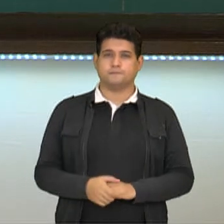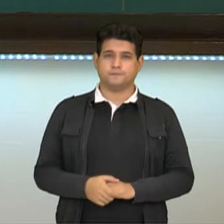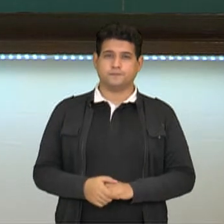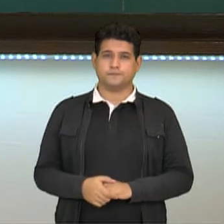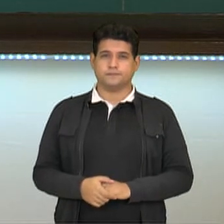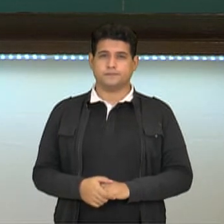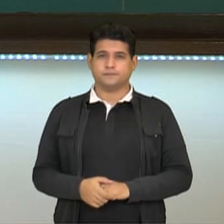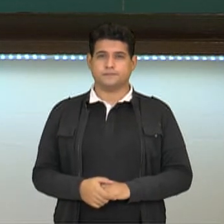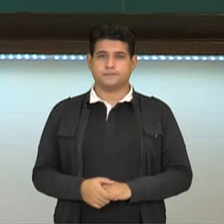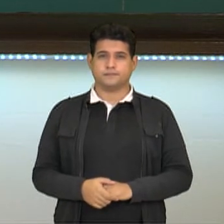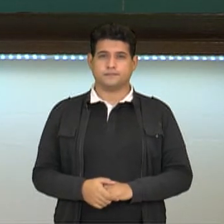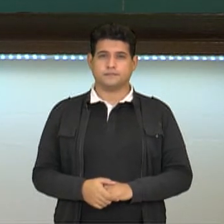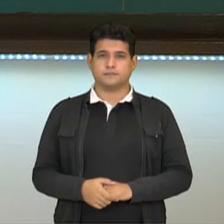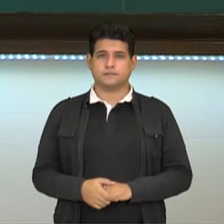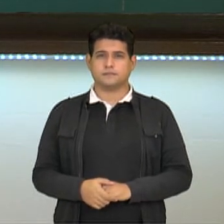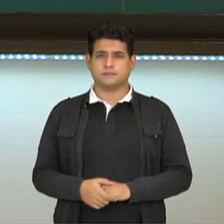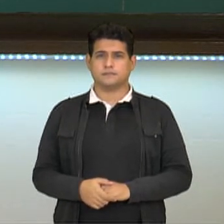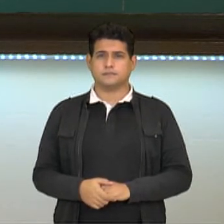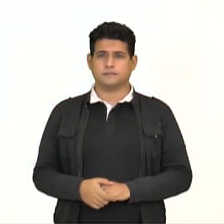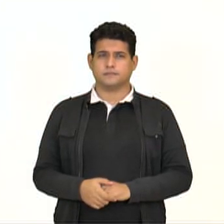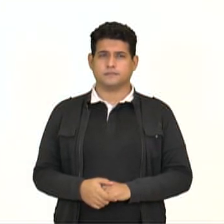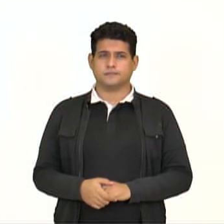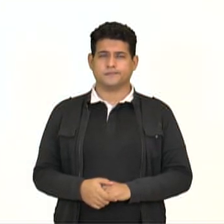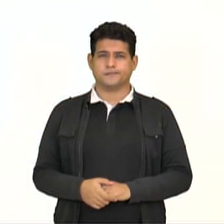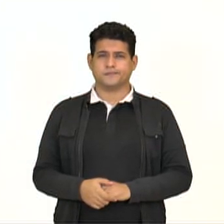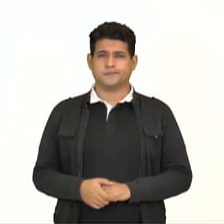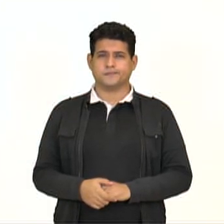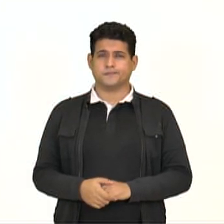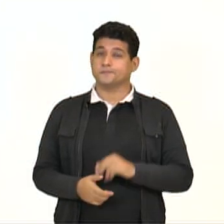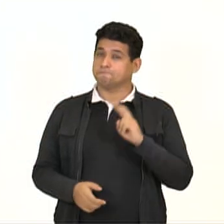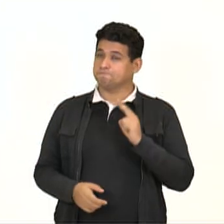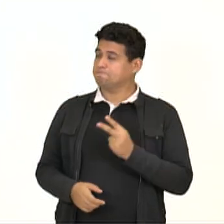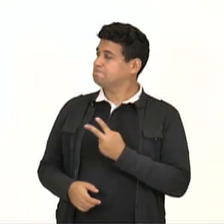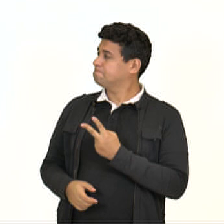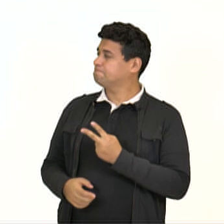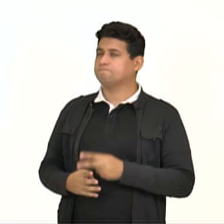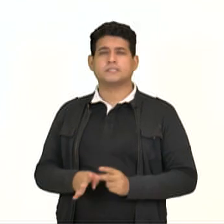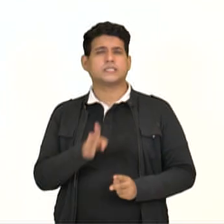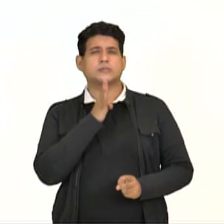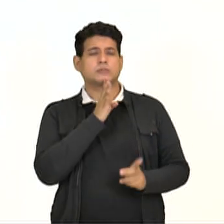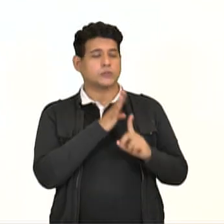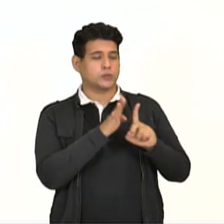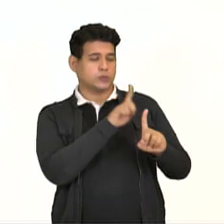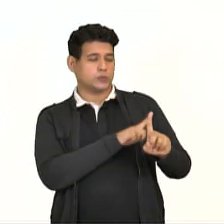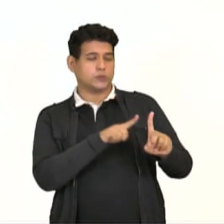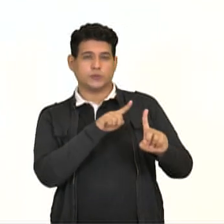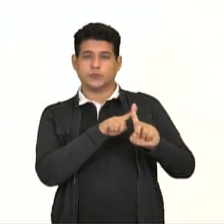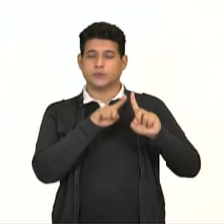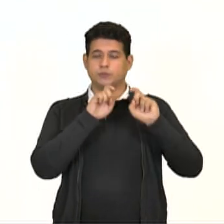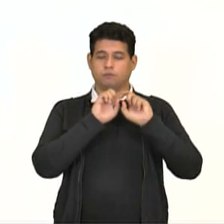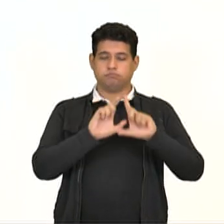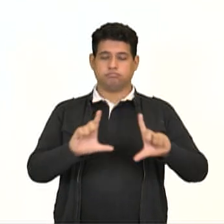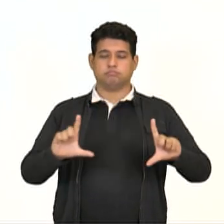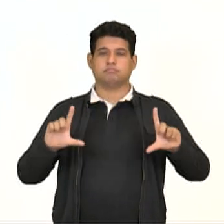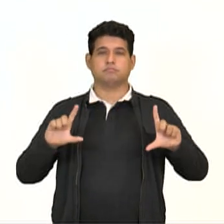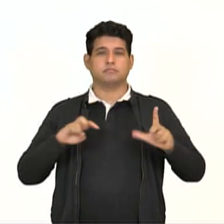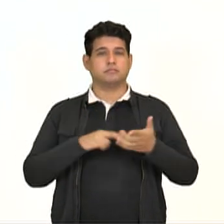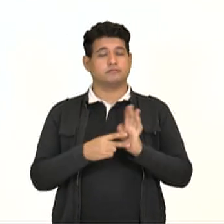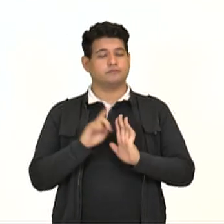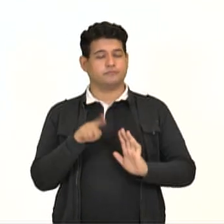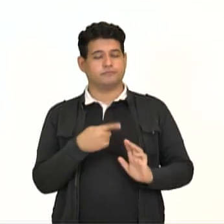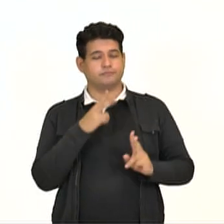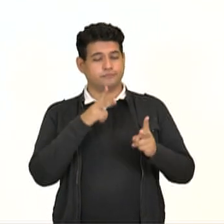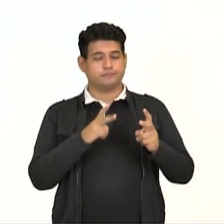ok? What did we study today? Reconhecer o objetivo de um pôster de campanha, foi o que nós vimos